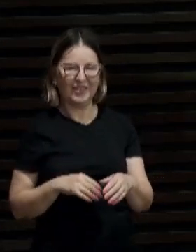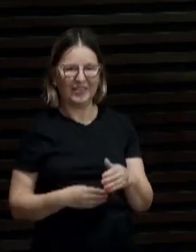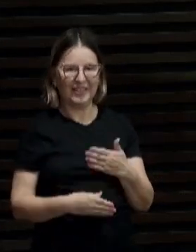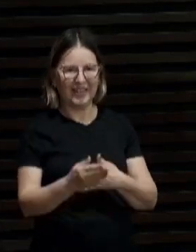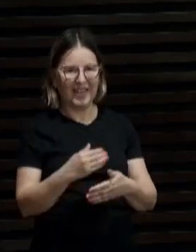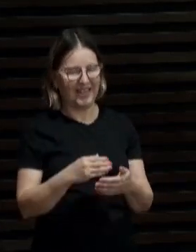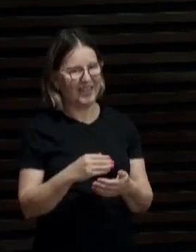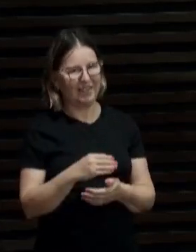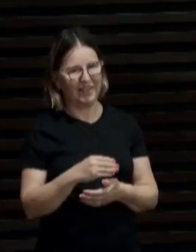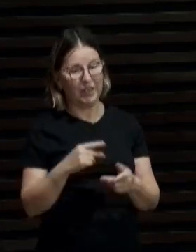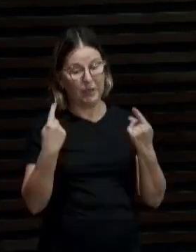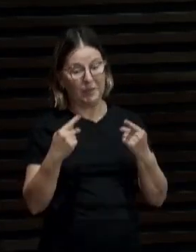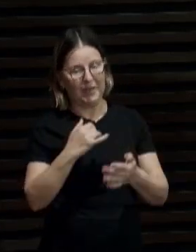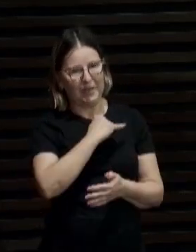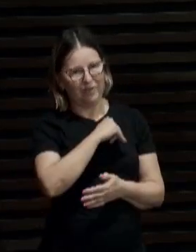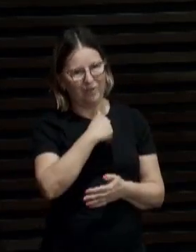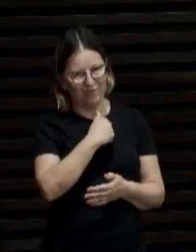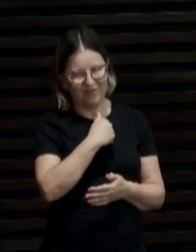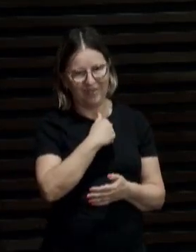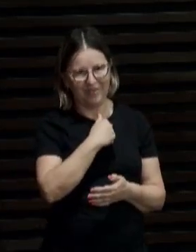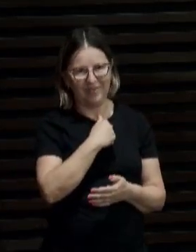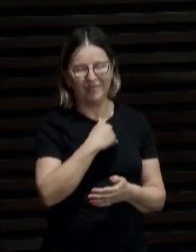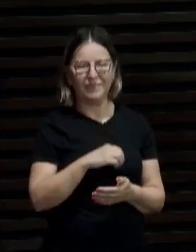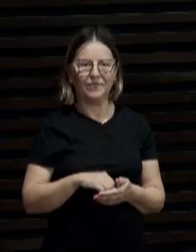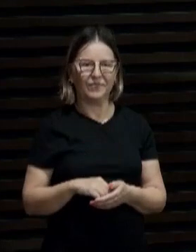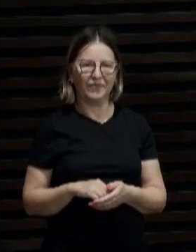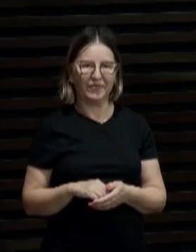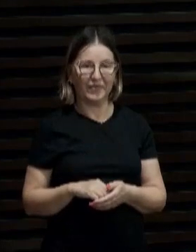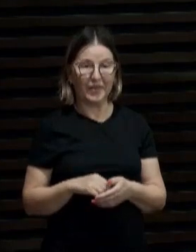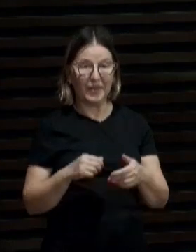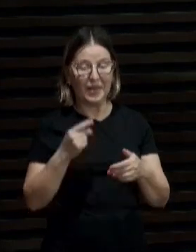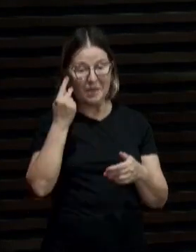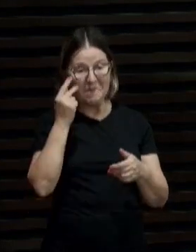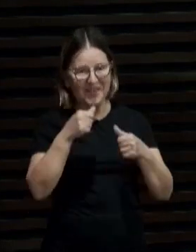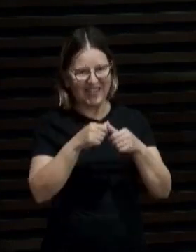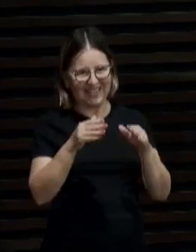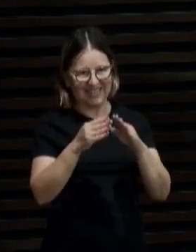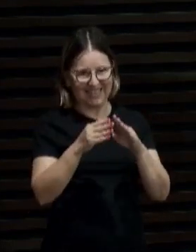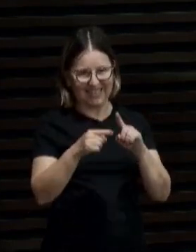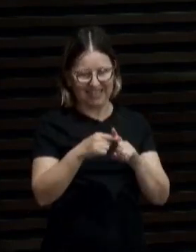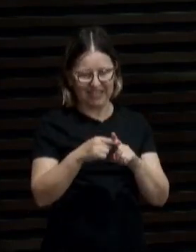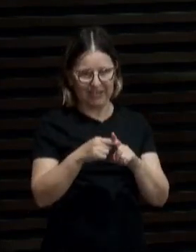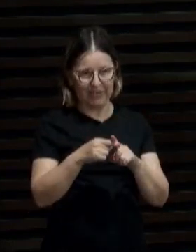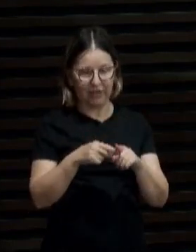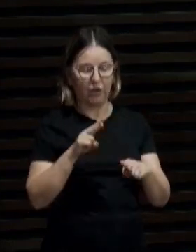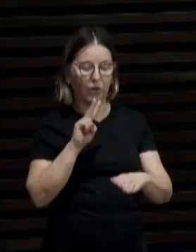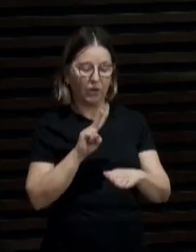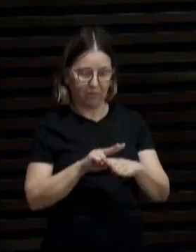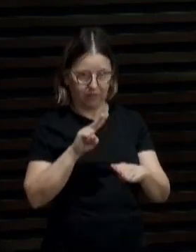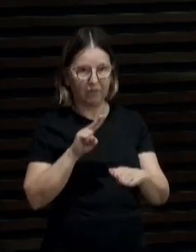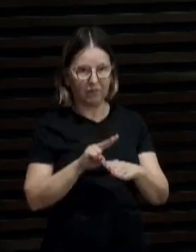provavelmente pregando isso a essa igreja. Uma igreja com grande zelo